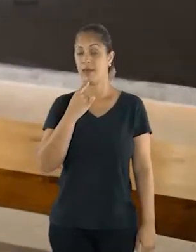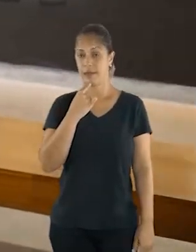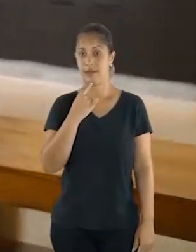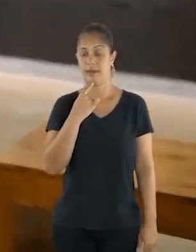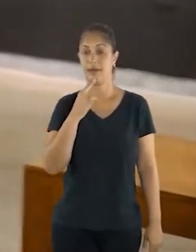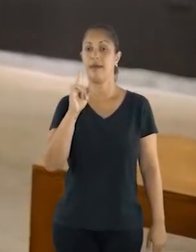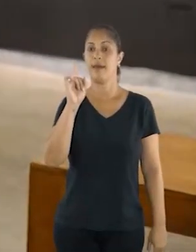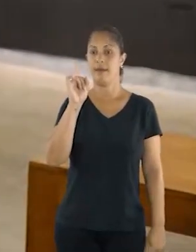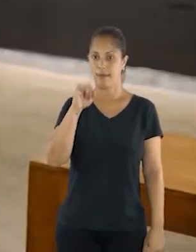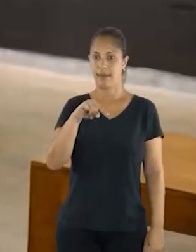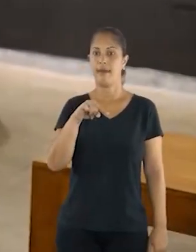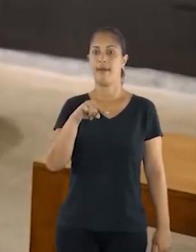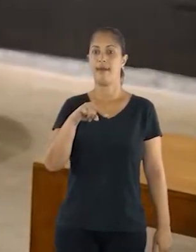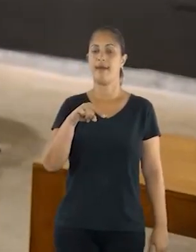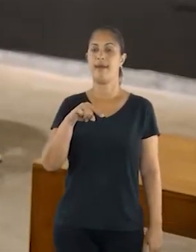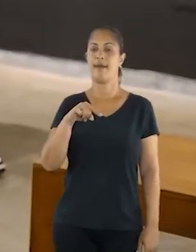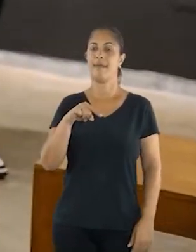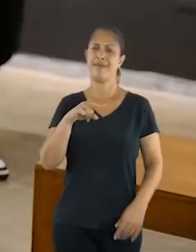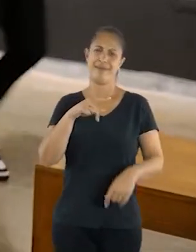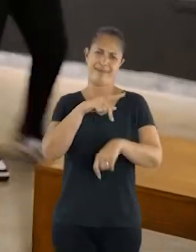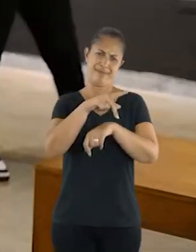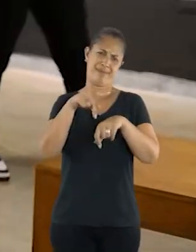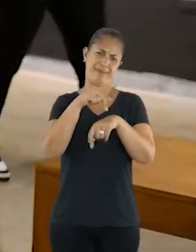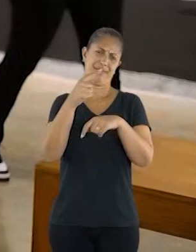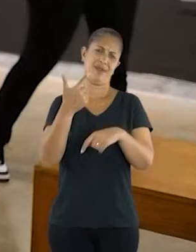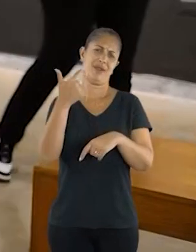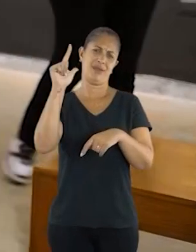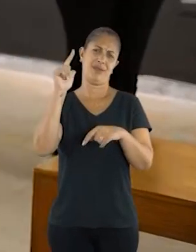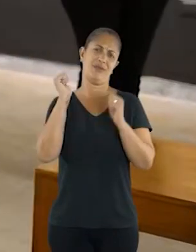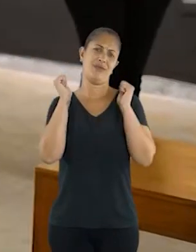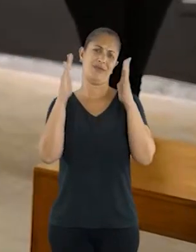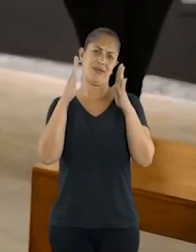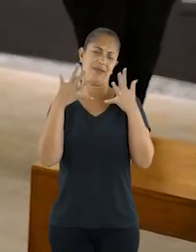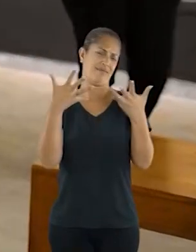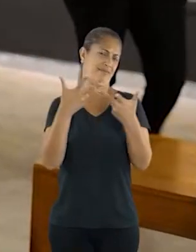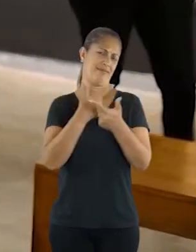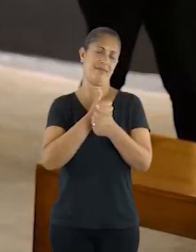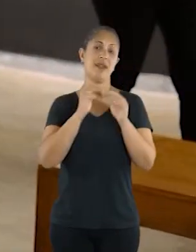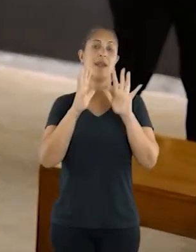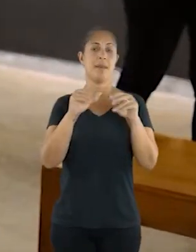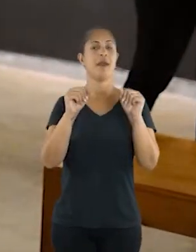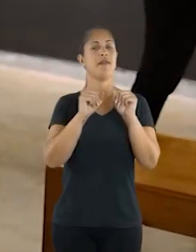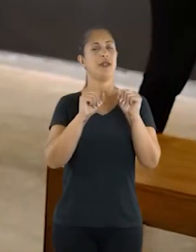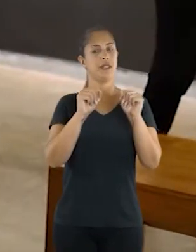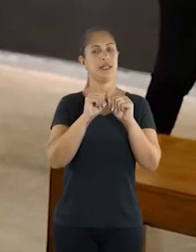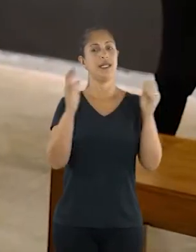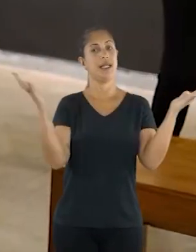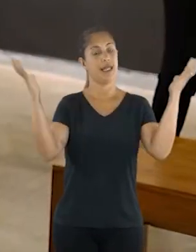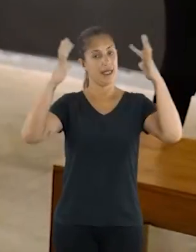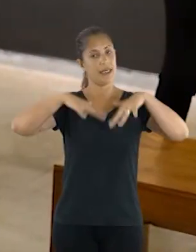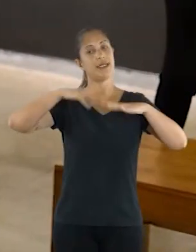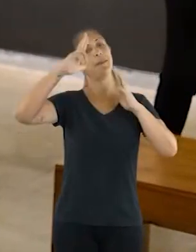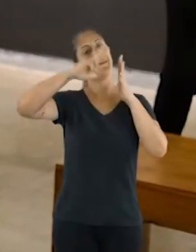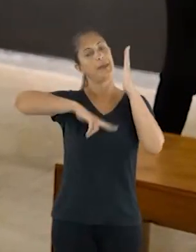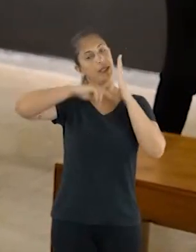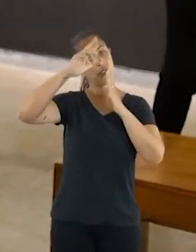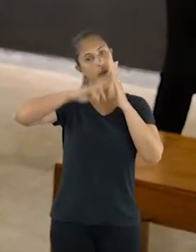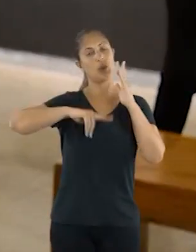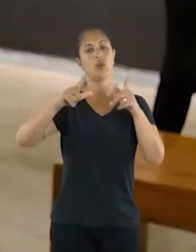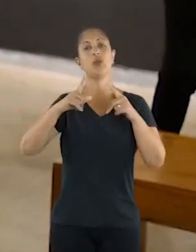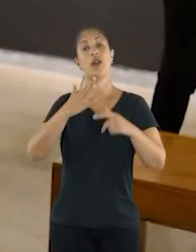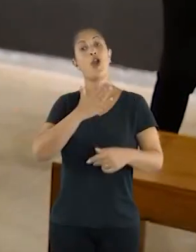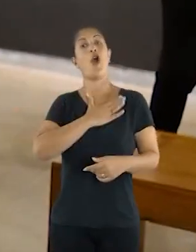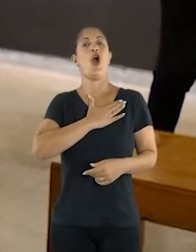são internacionalmente conhecidas, mas também fazendo esse tributo de trazer a pintura que ele